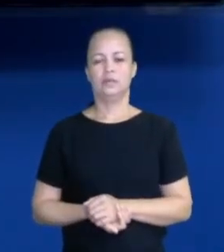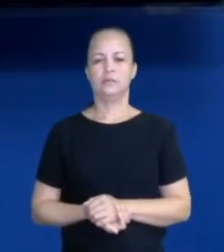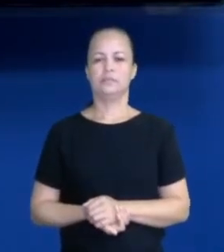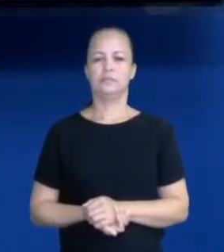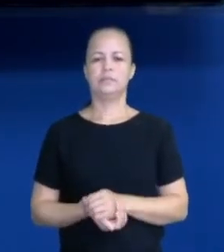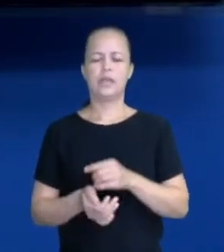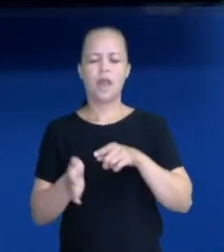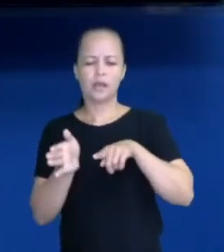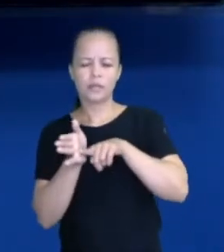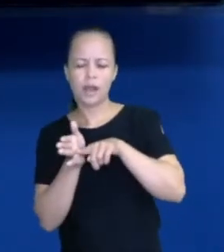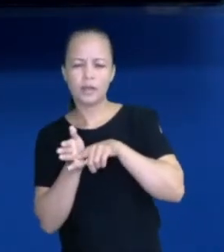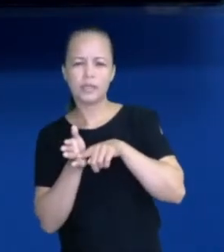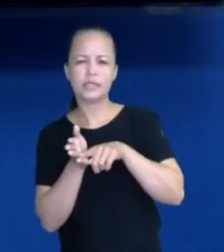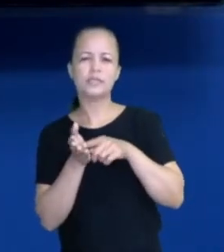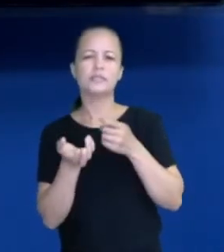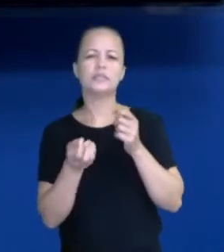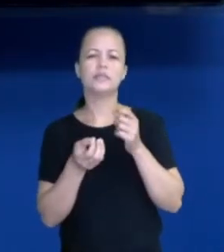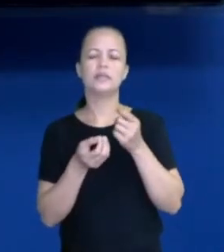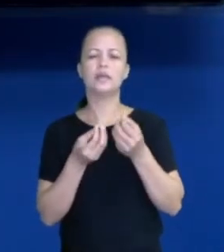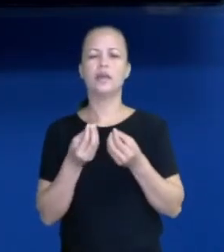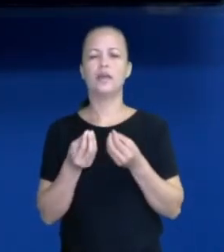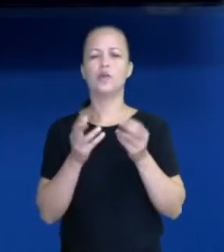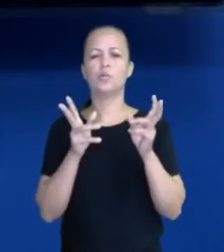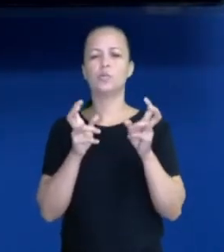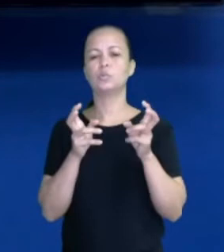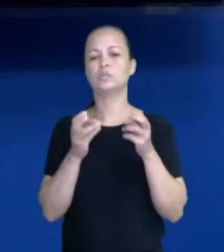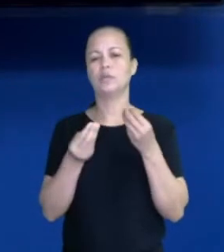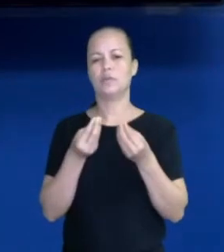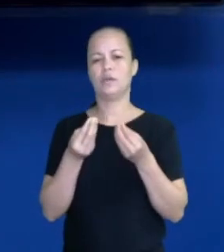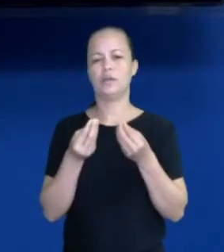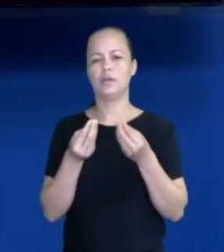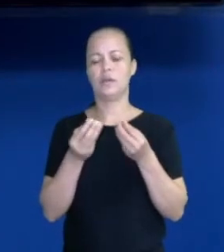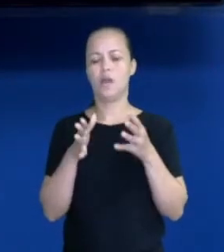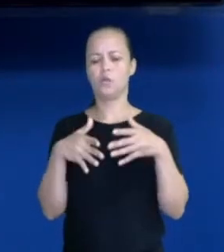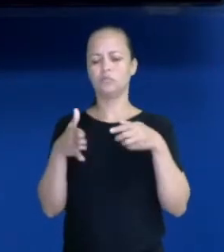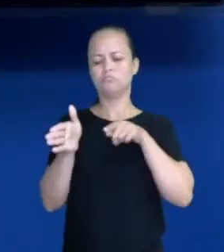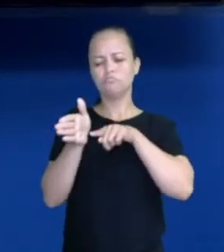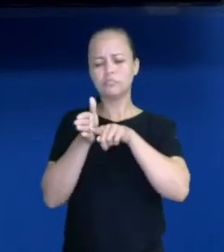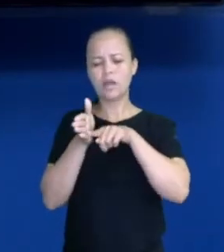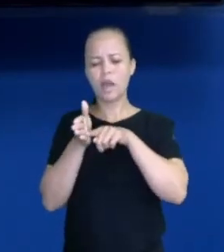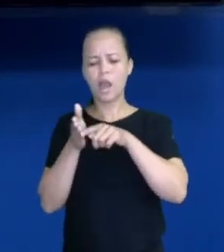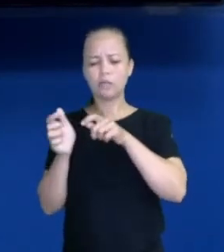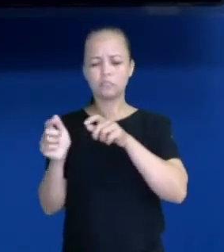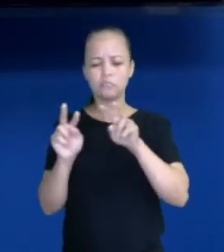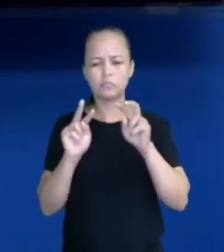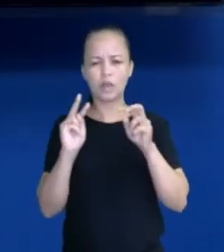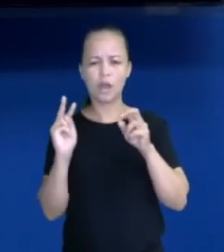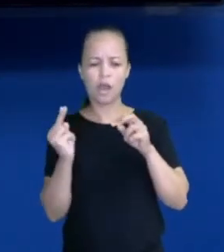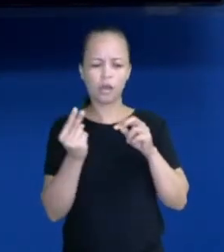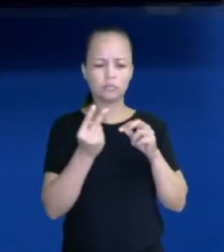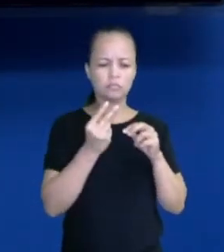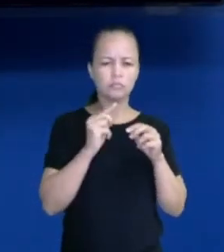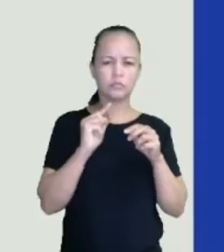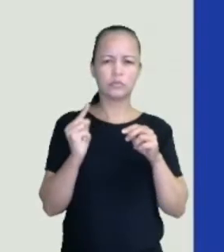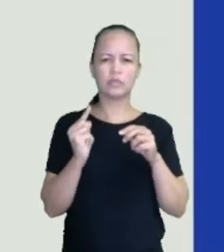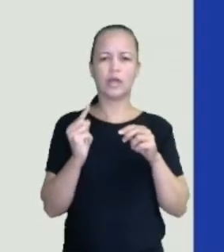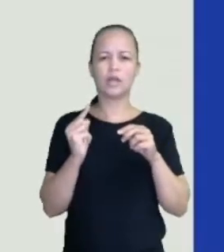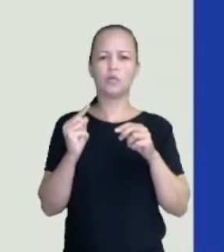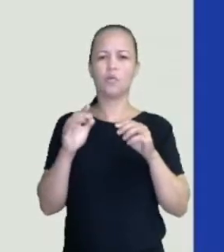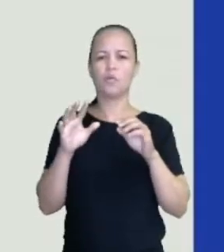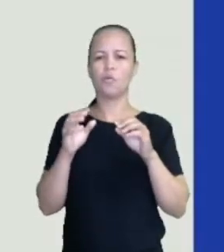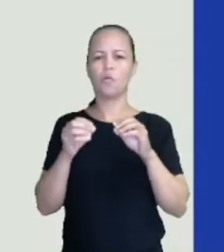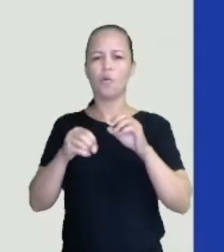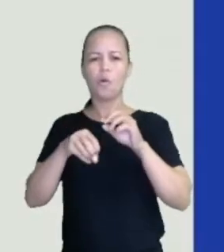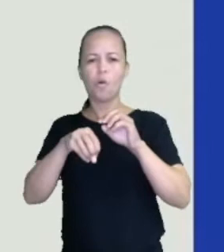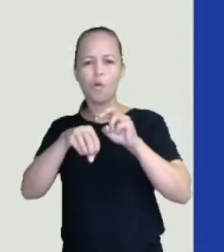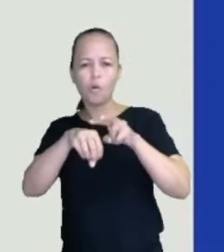Analisa esse ponto que diz assim: ao se analisar o cenário, dá uma olhadinha, o cenário online, o cenário